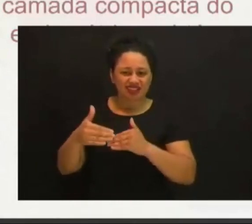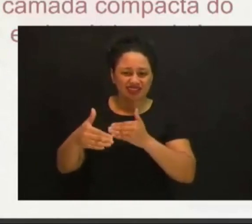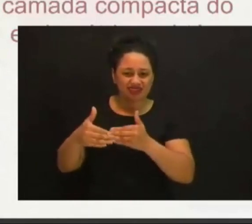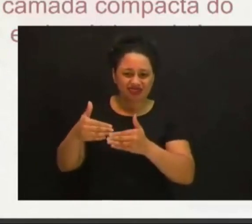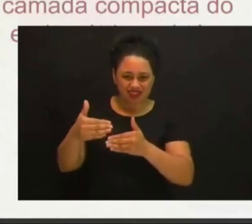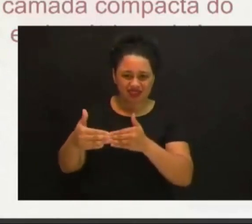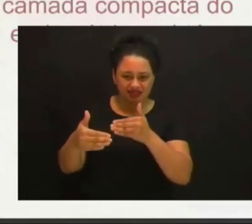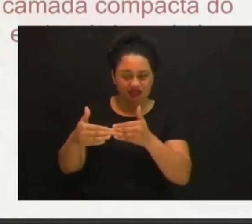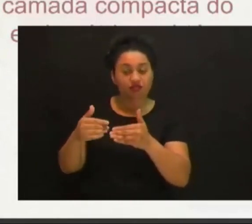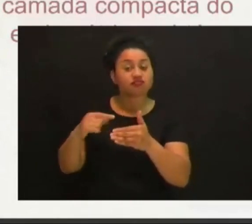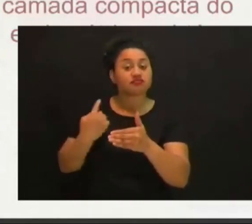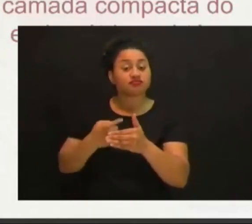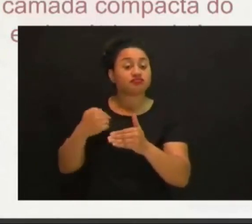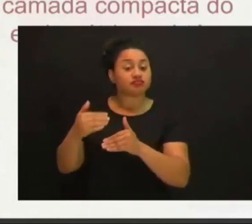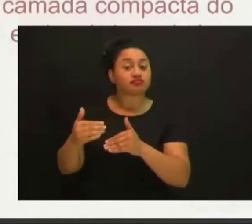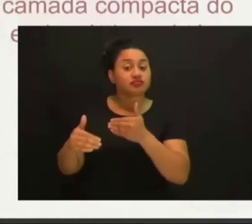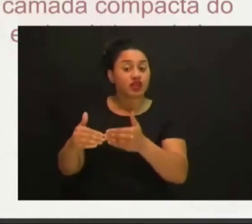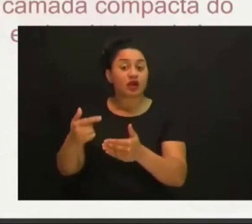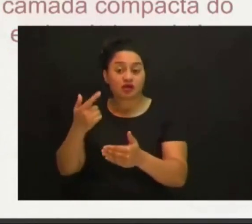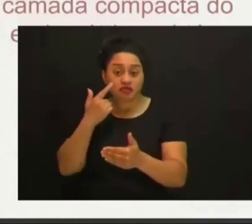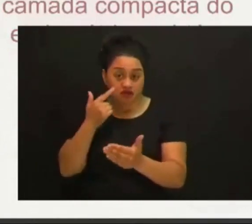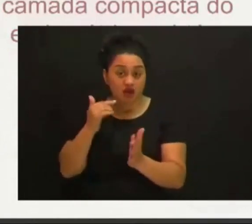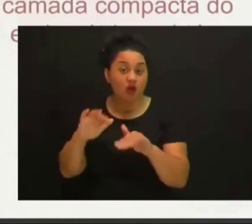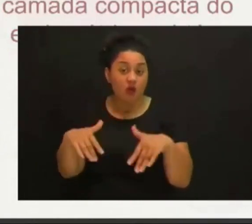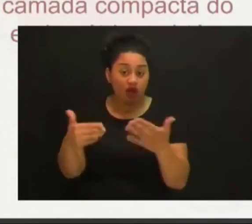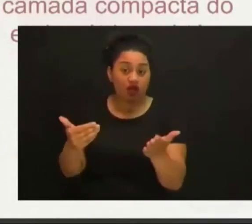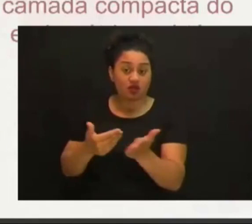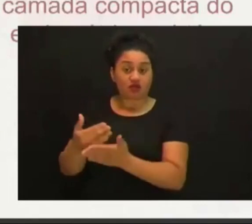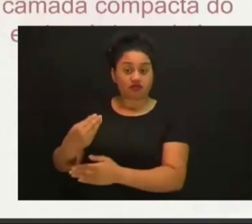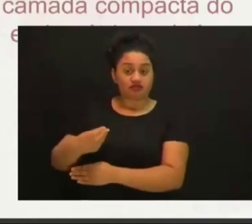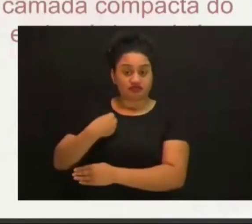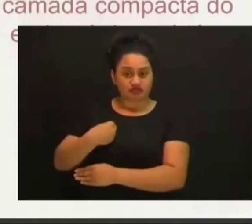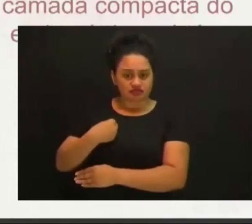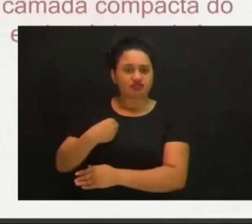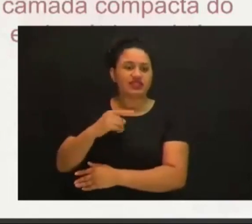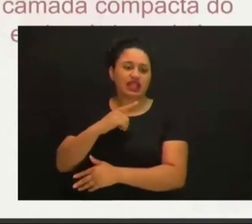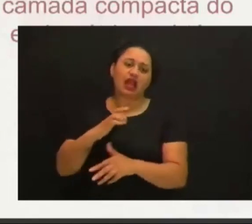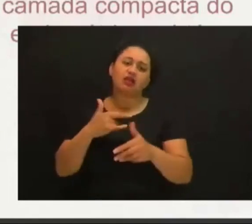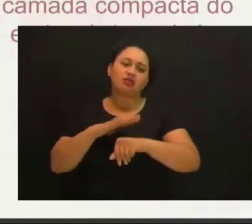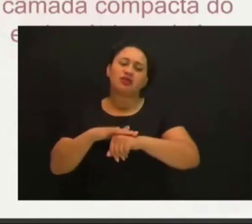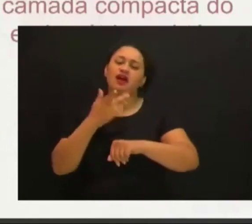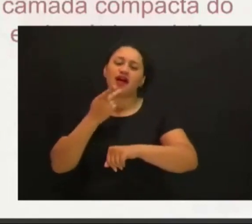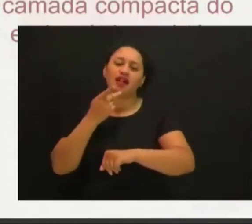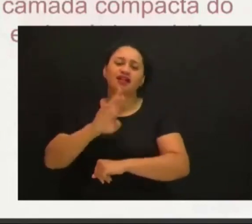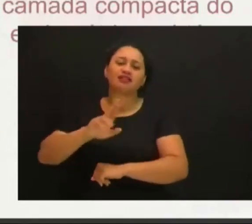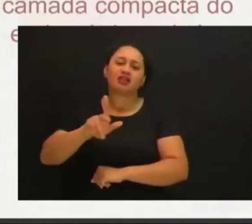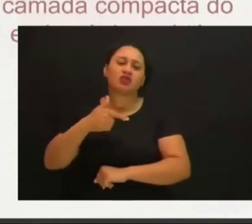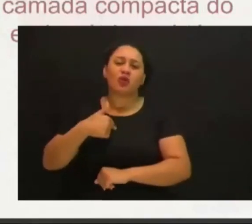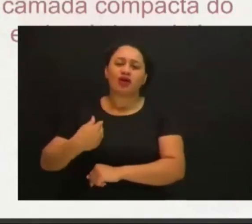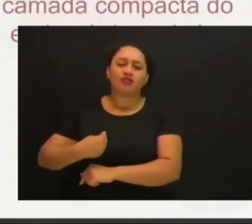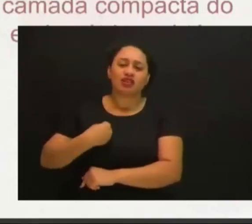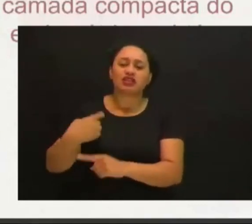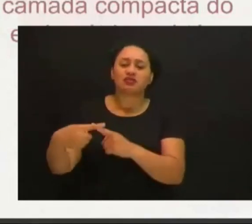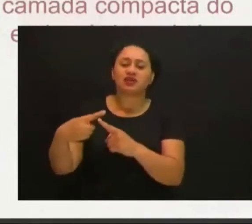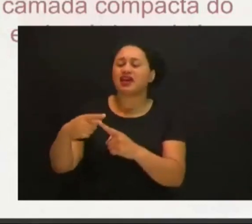vai graduando para ver quando realmente começa a vida. E existe uma linha que tenta dizer, não é vida porque ainda